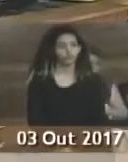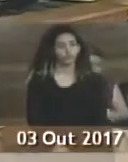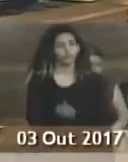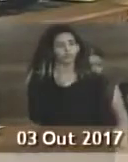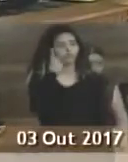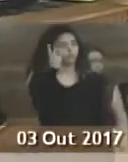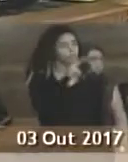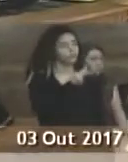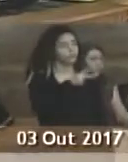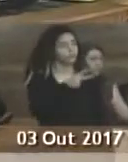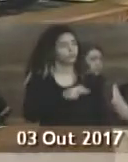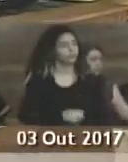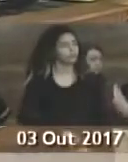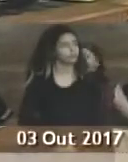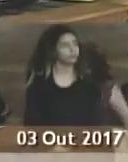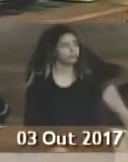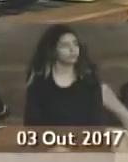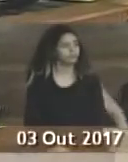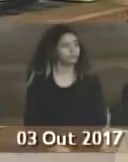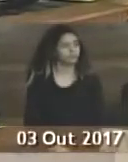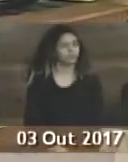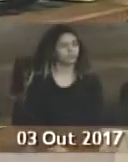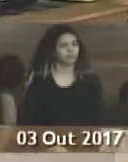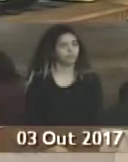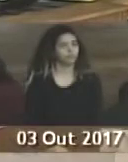Vereador Elinho do Sindicato.